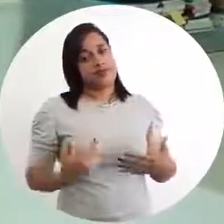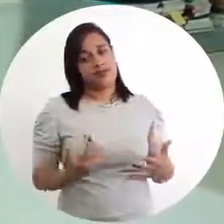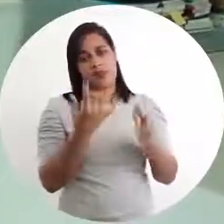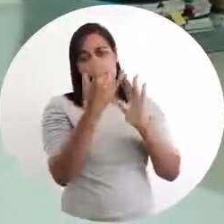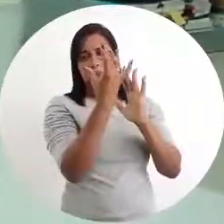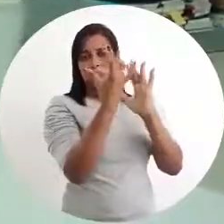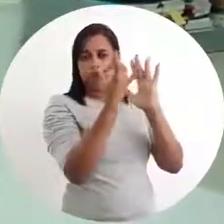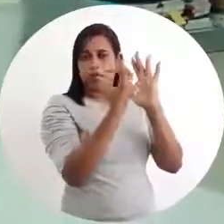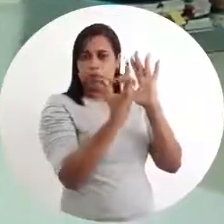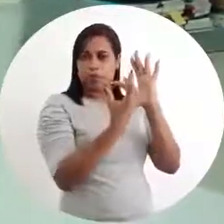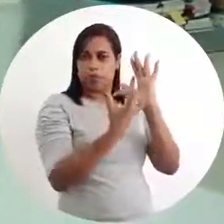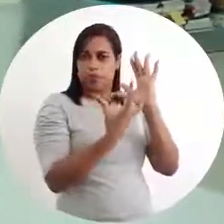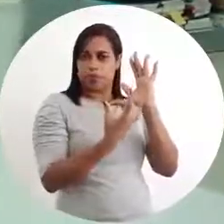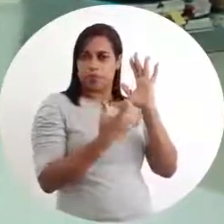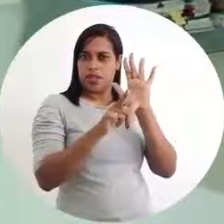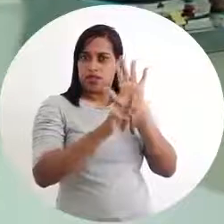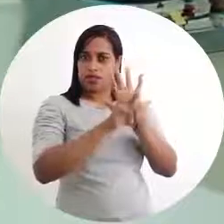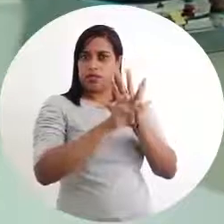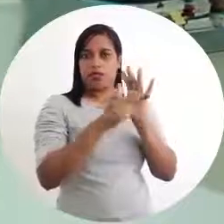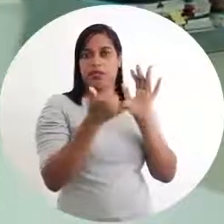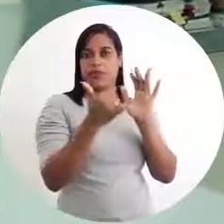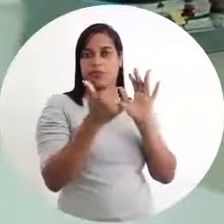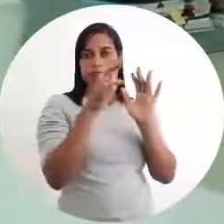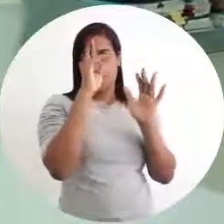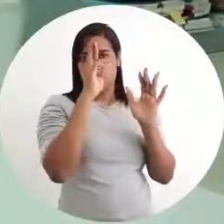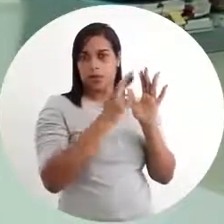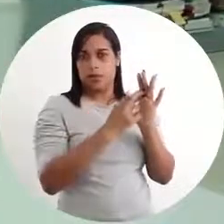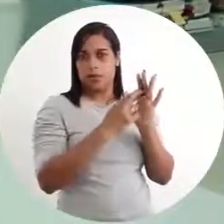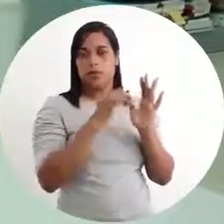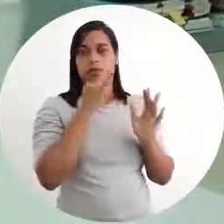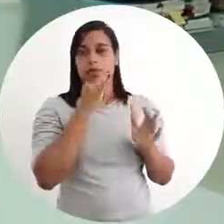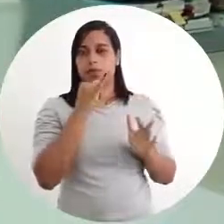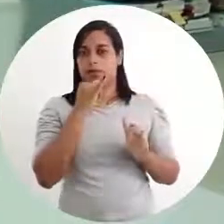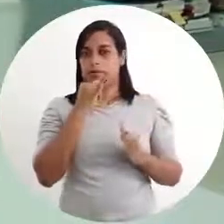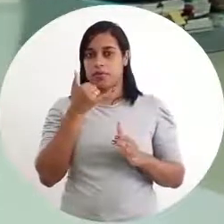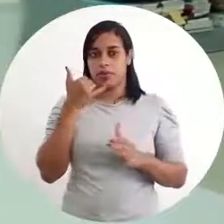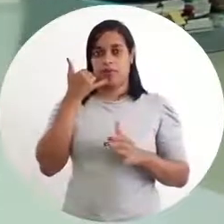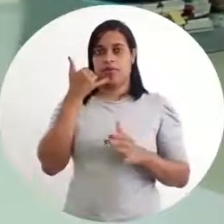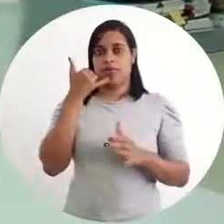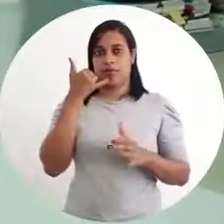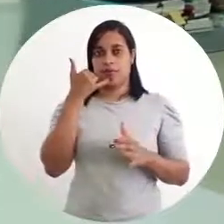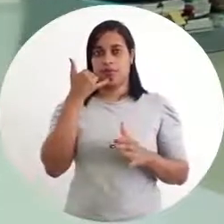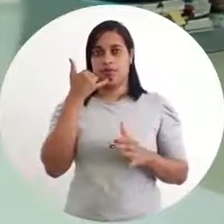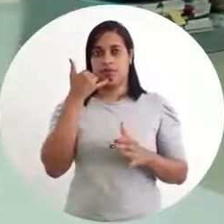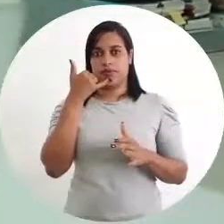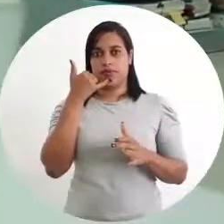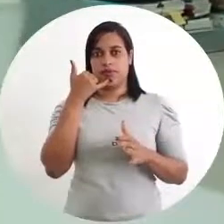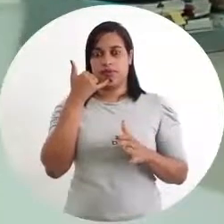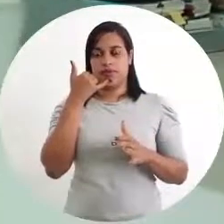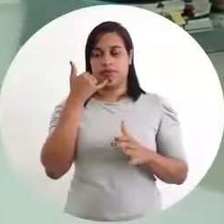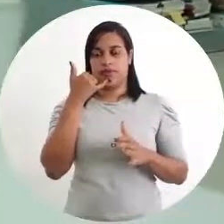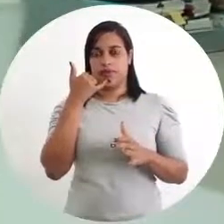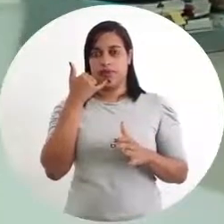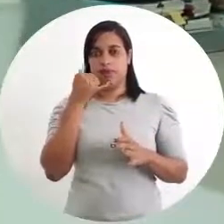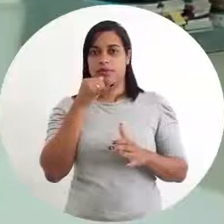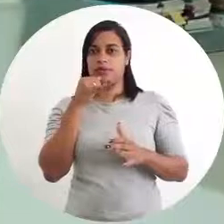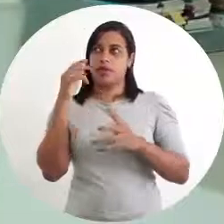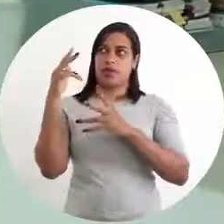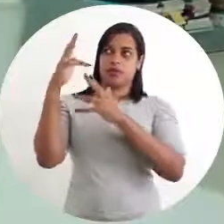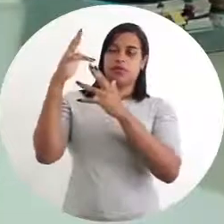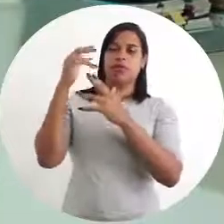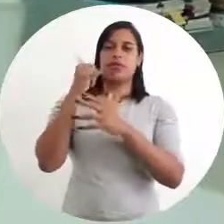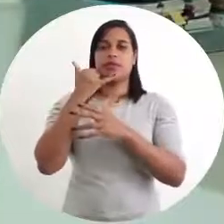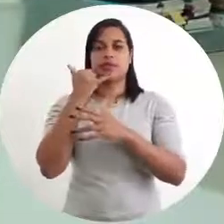ao passo que essas leis são desrespeitadas, por exemplo, uma operadora de telefonia, ela corta indevidamente a sua